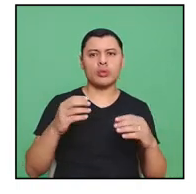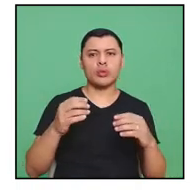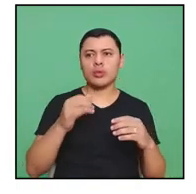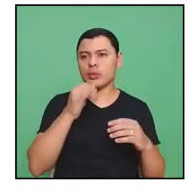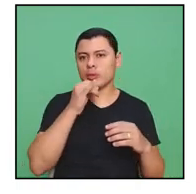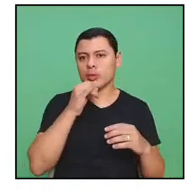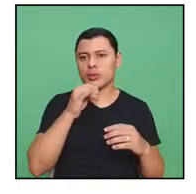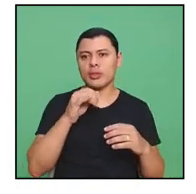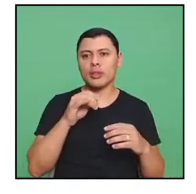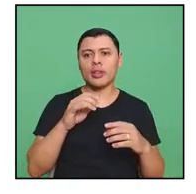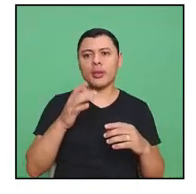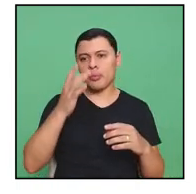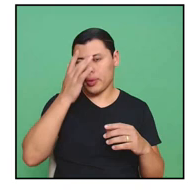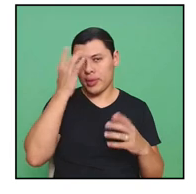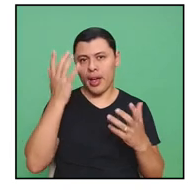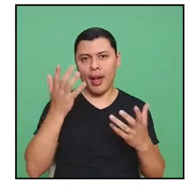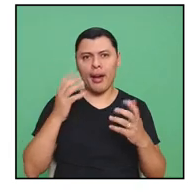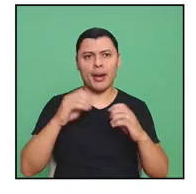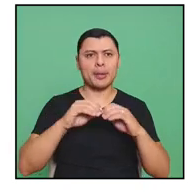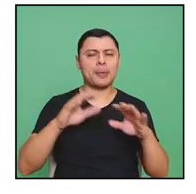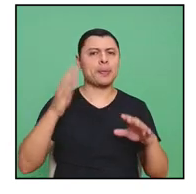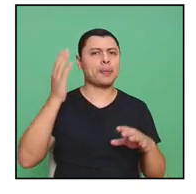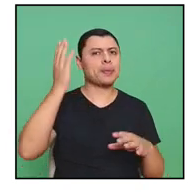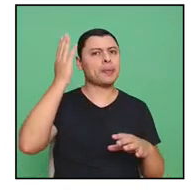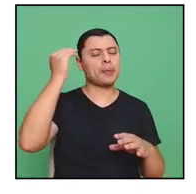do que necessariamente